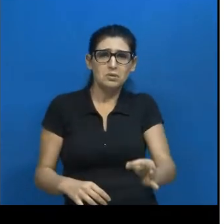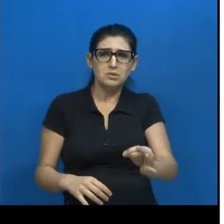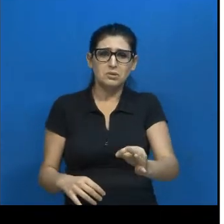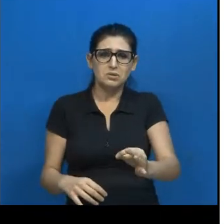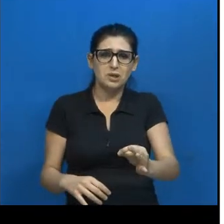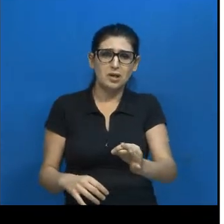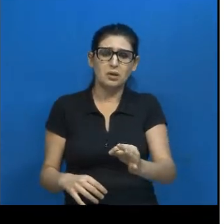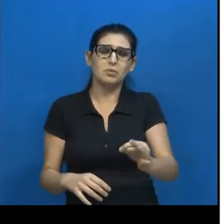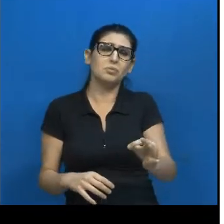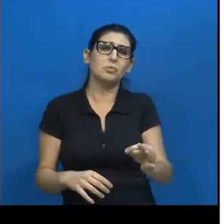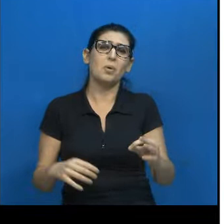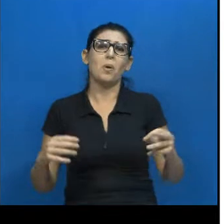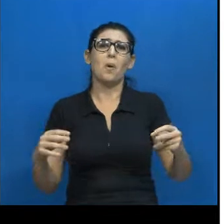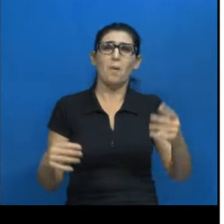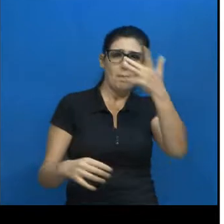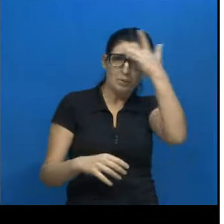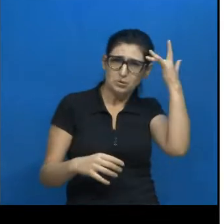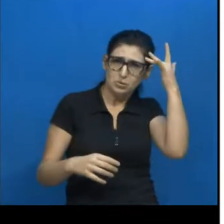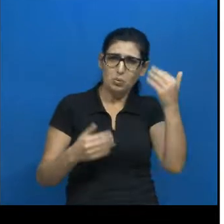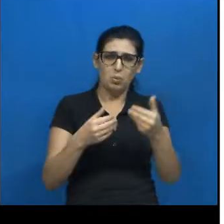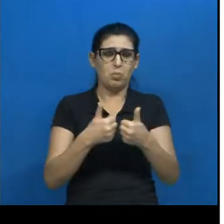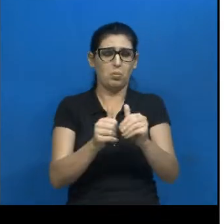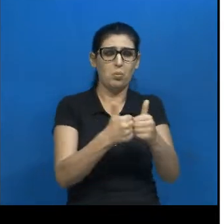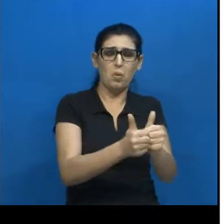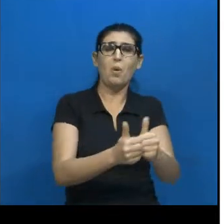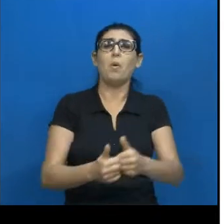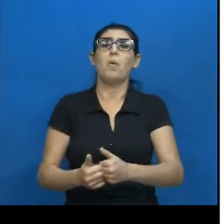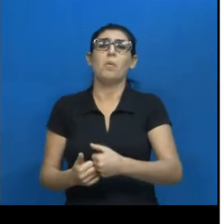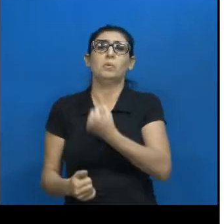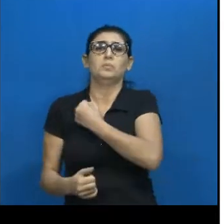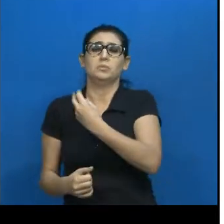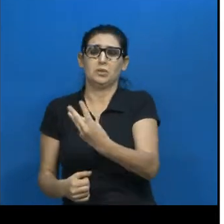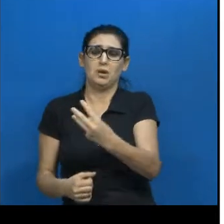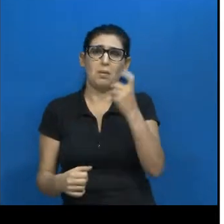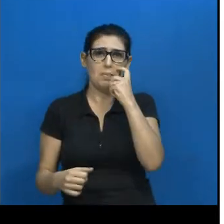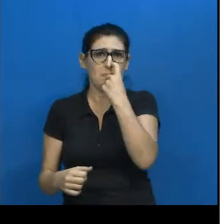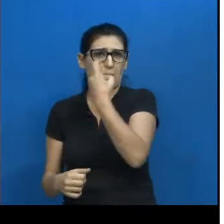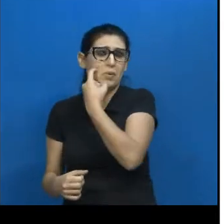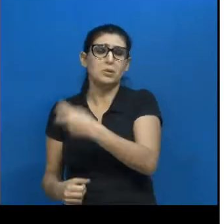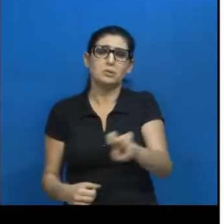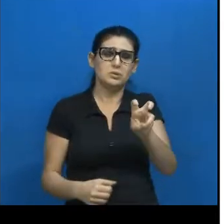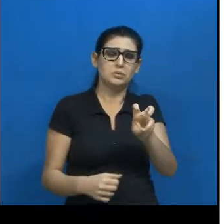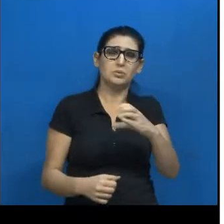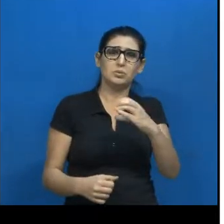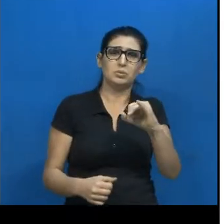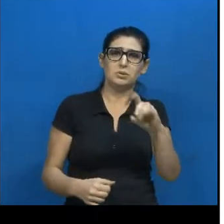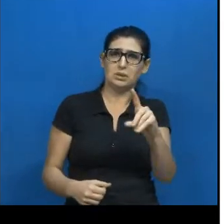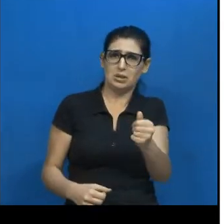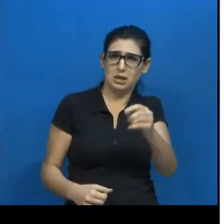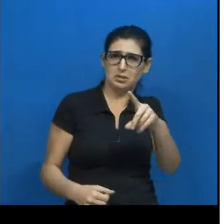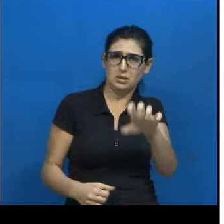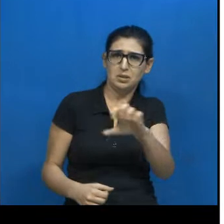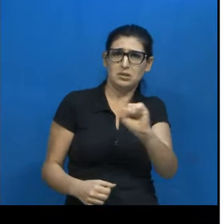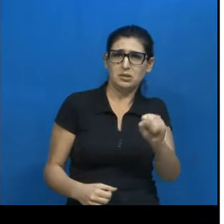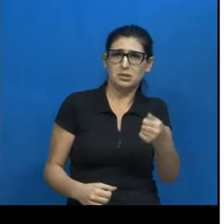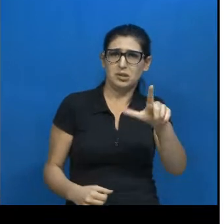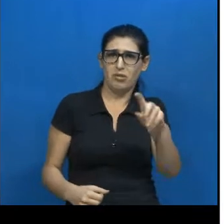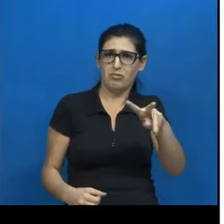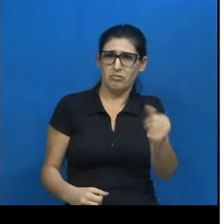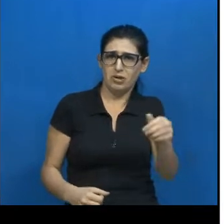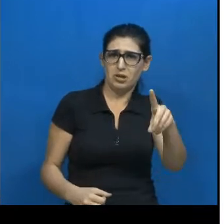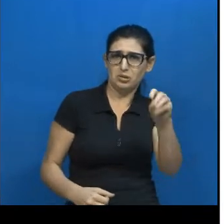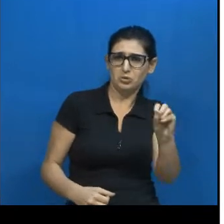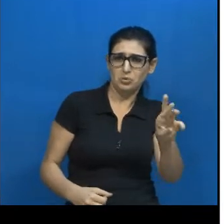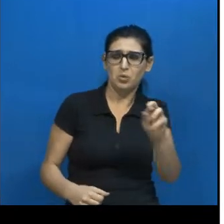cidade. São as linhas 3 do Parque Meia Lua, linha 5 do Cidade de Salvador, linha 10 do